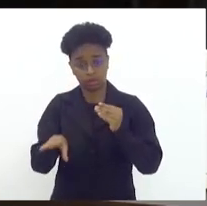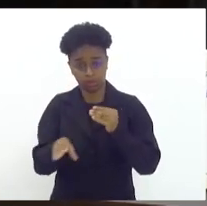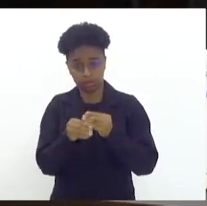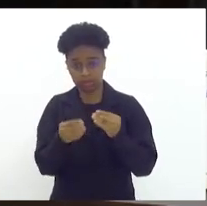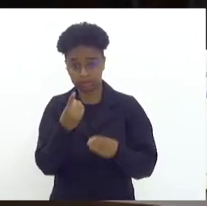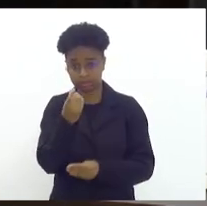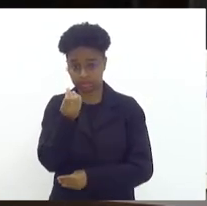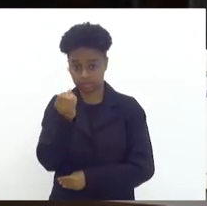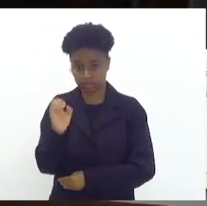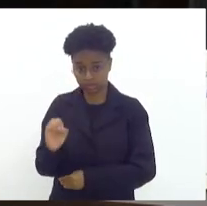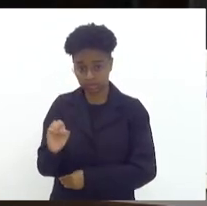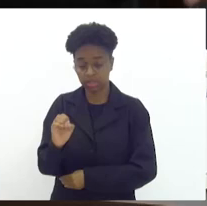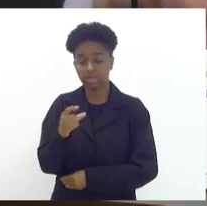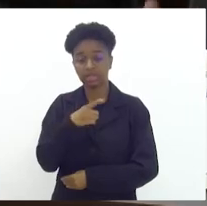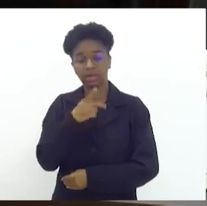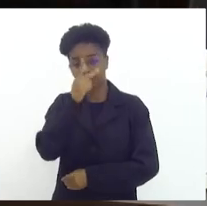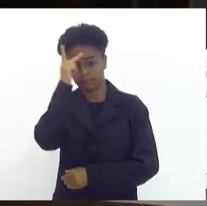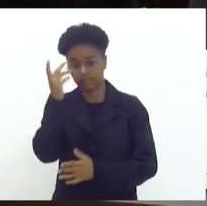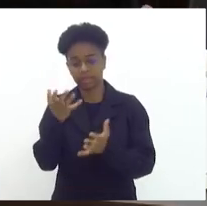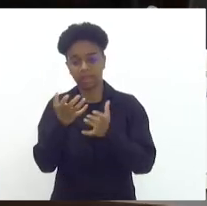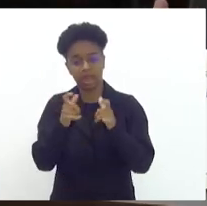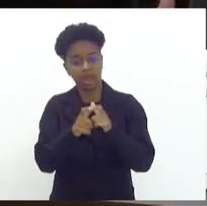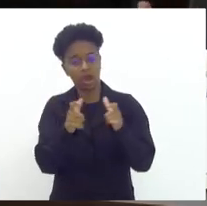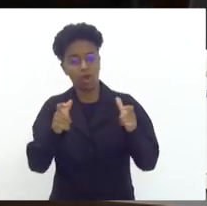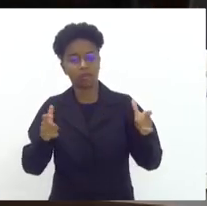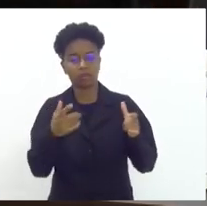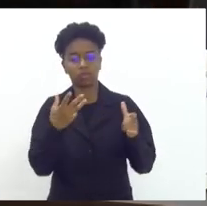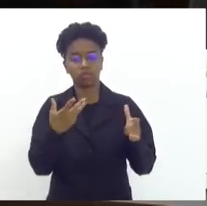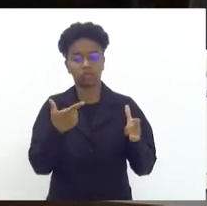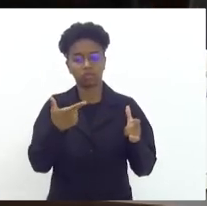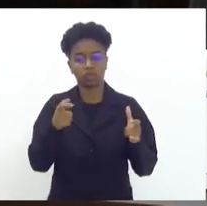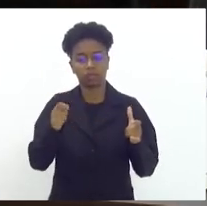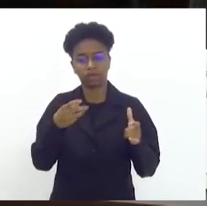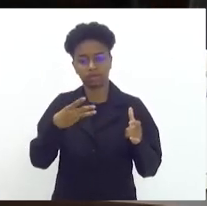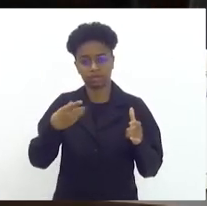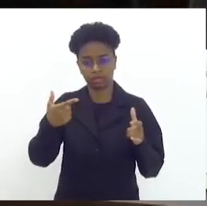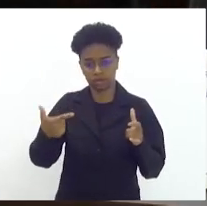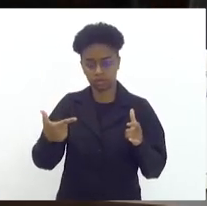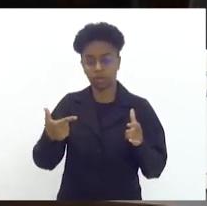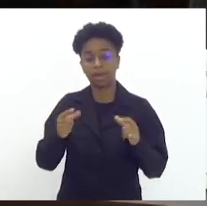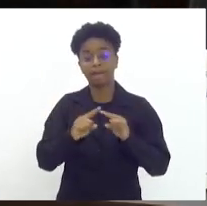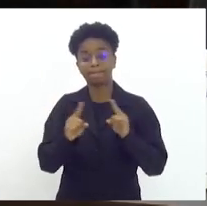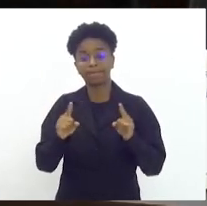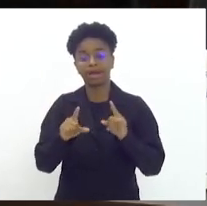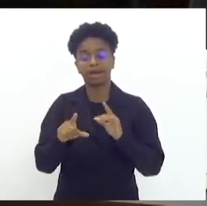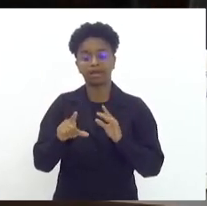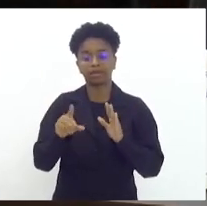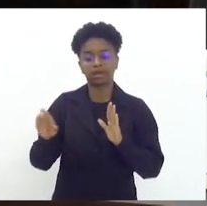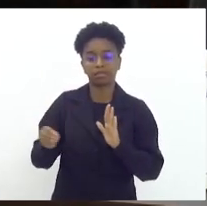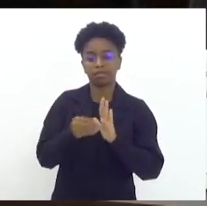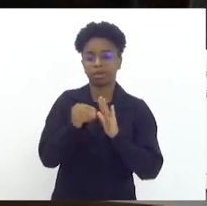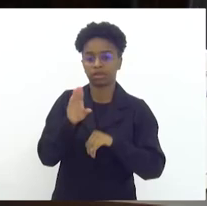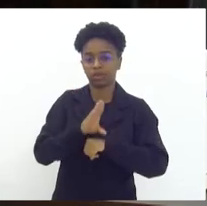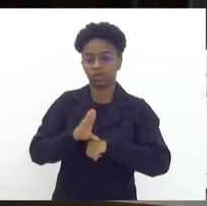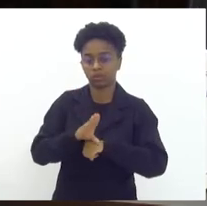alguém querer ampliar de 2032 incentivos fiscais na realidade a emenda a própria emenda esse substitutivo